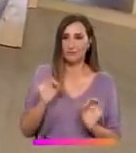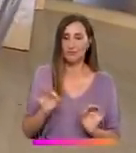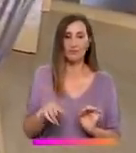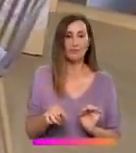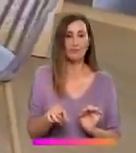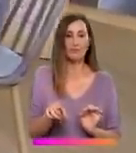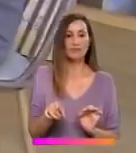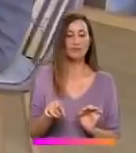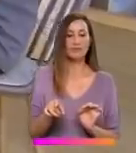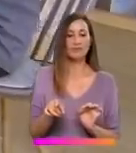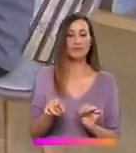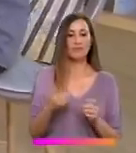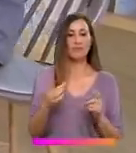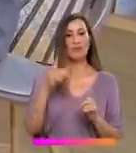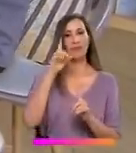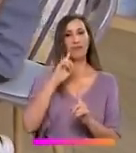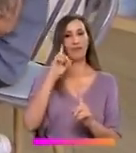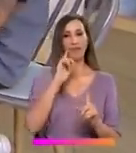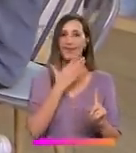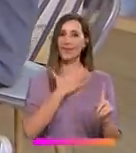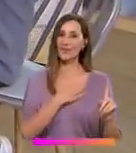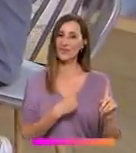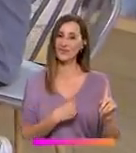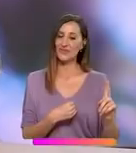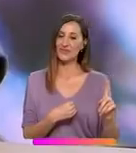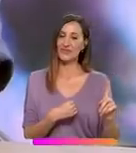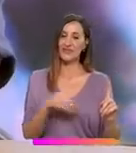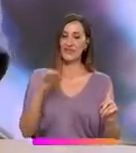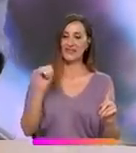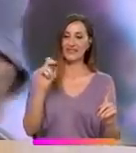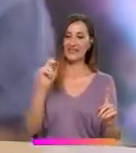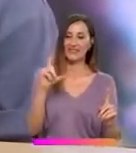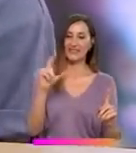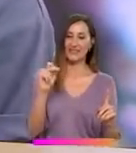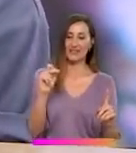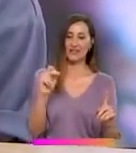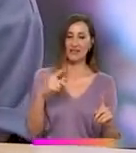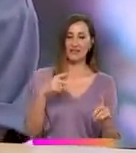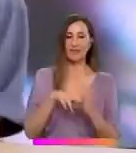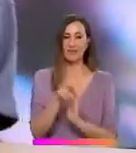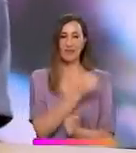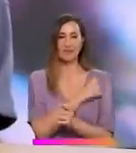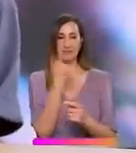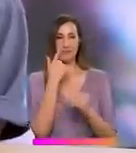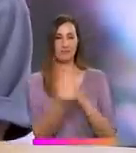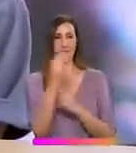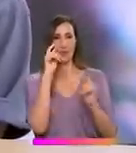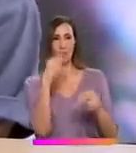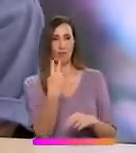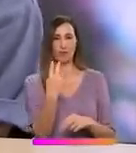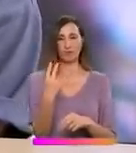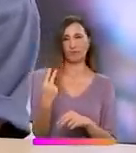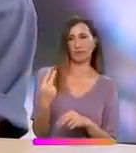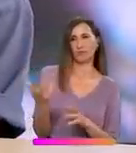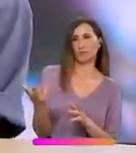Olha, e ela gostou? A Sara? Sim. Sara gostou. É assim, ao início chegou a casa e estranhou um bocadinho. Ficou a olhar para mim e depois assim a mão na boca de